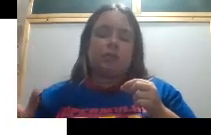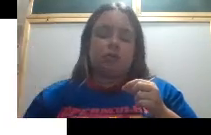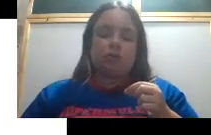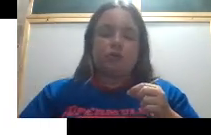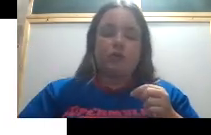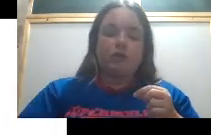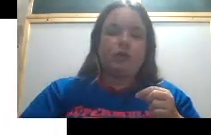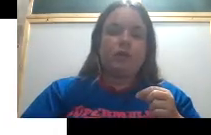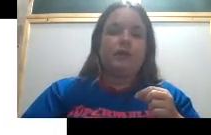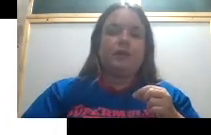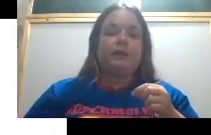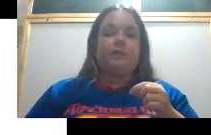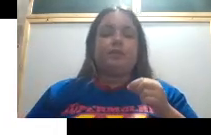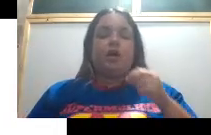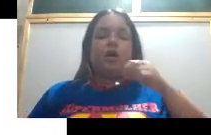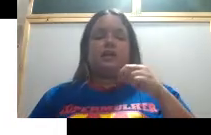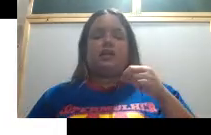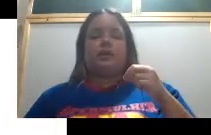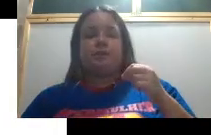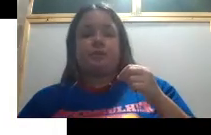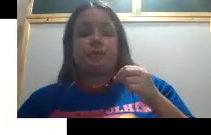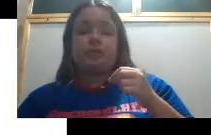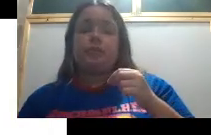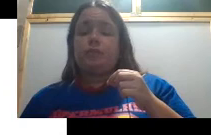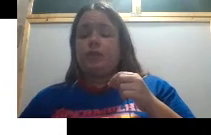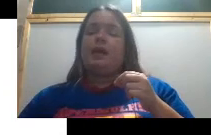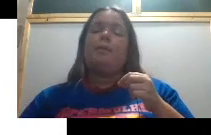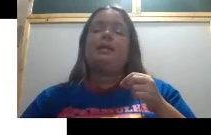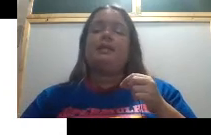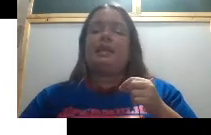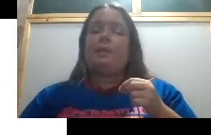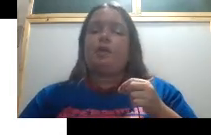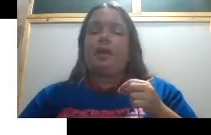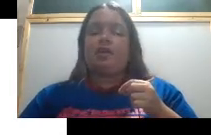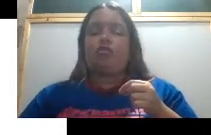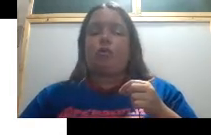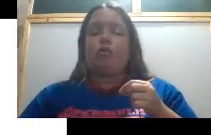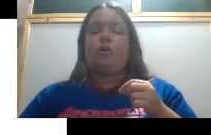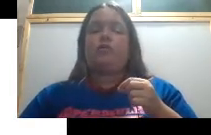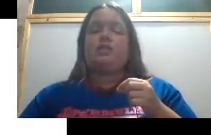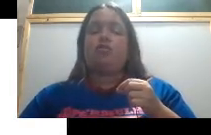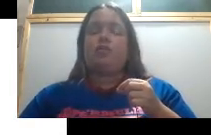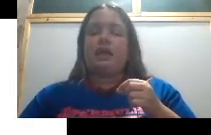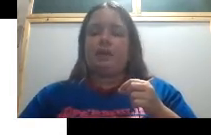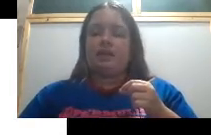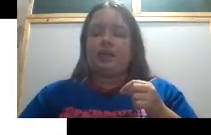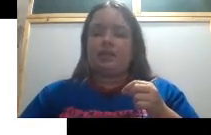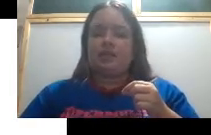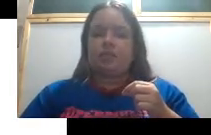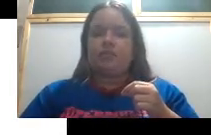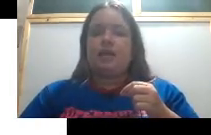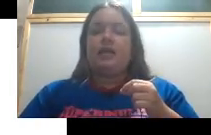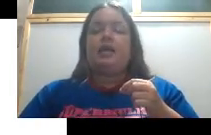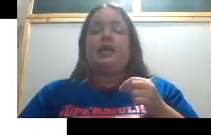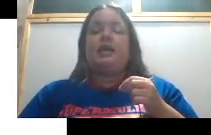o tempo todo Oi olha aqui ó a bandeira a meio mastro quando vocês verem a